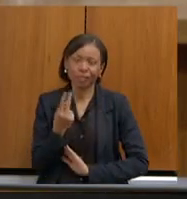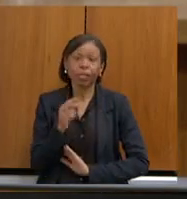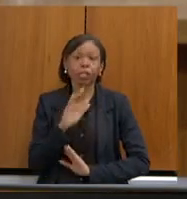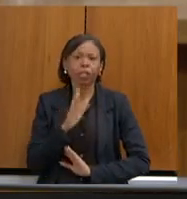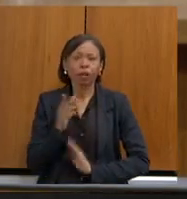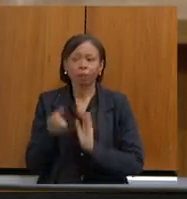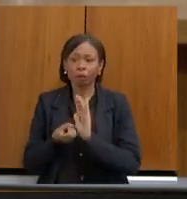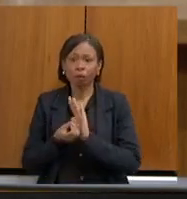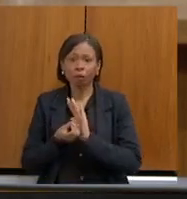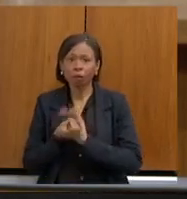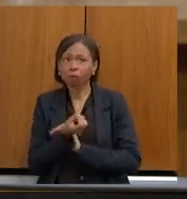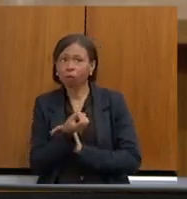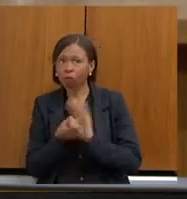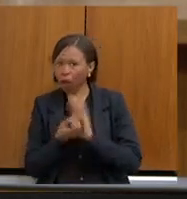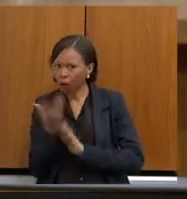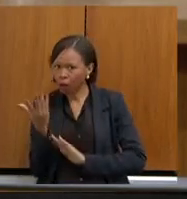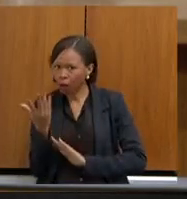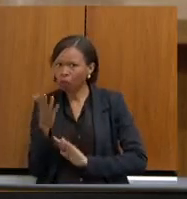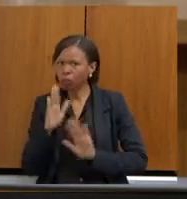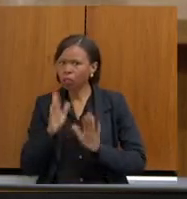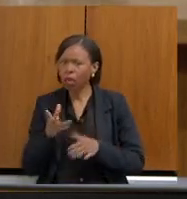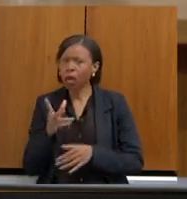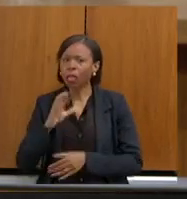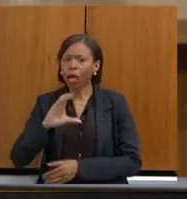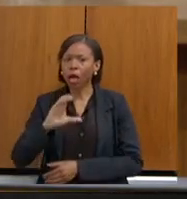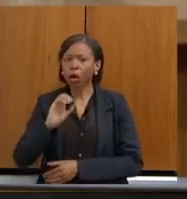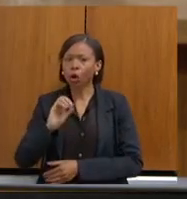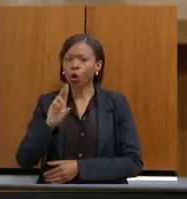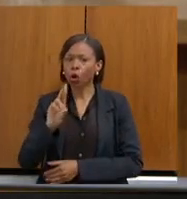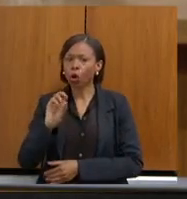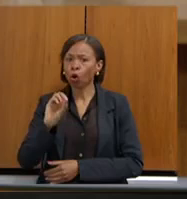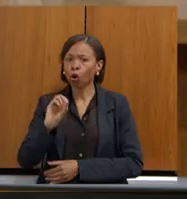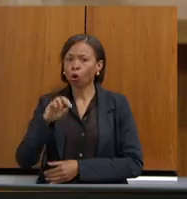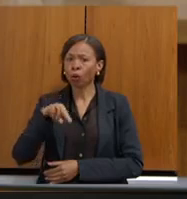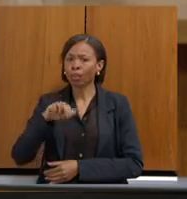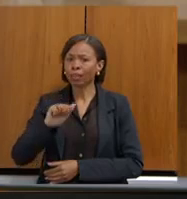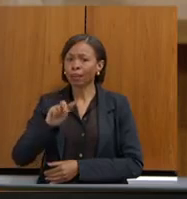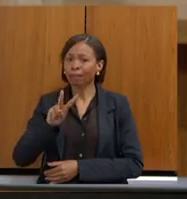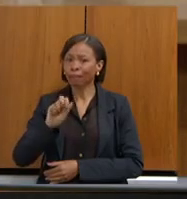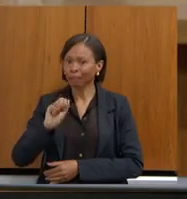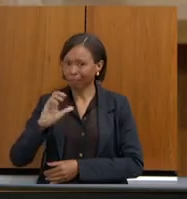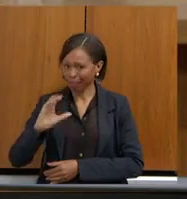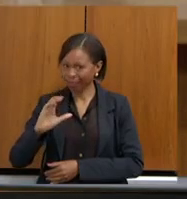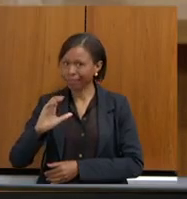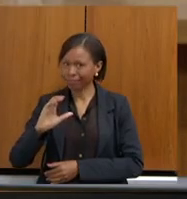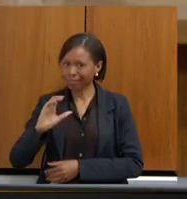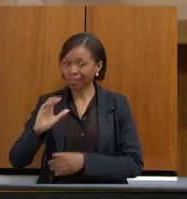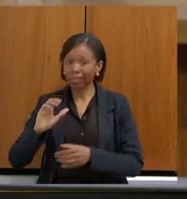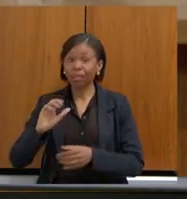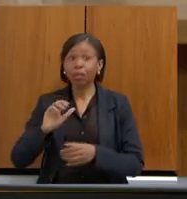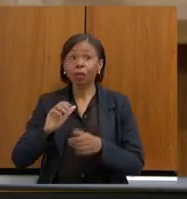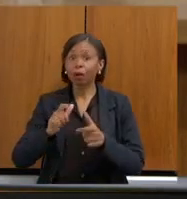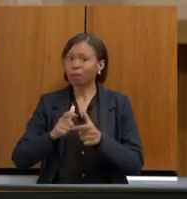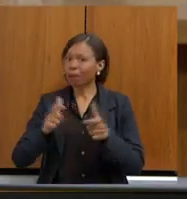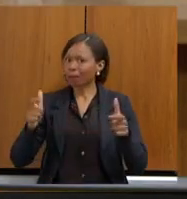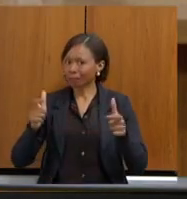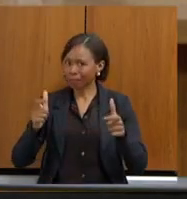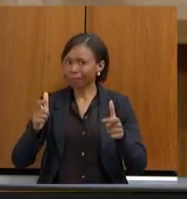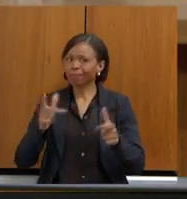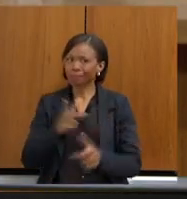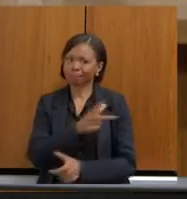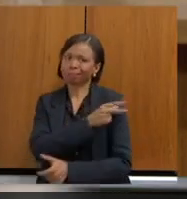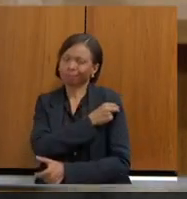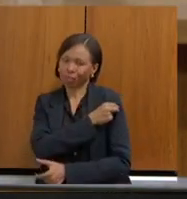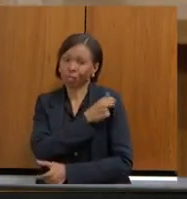com Corona vac e nós já temos aí 35% da tropa já vacinada em segunda dose e nós